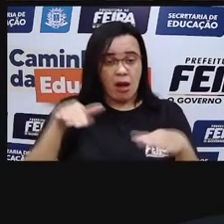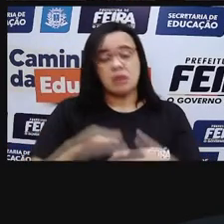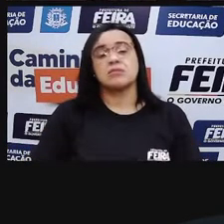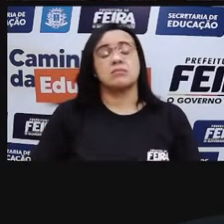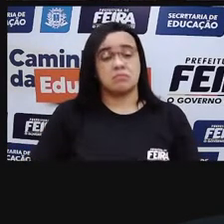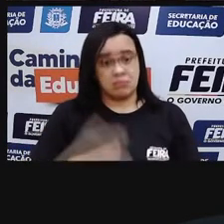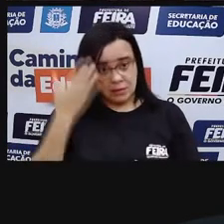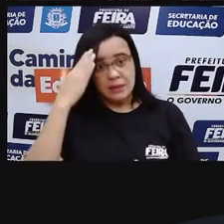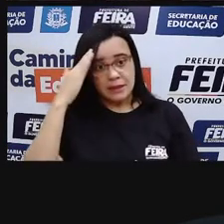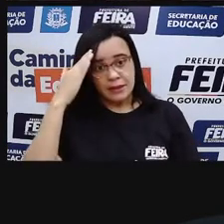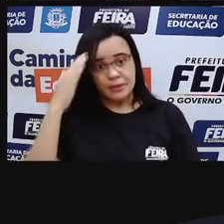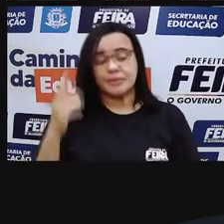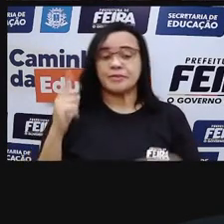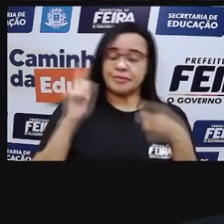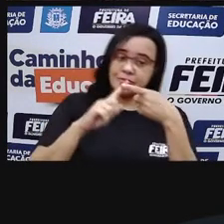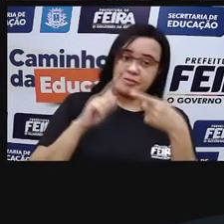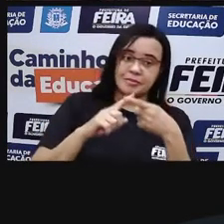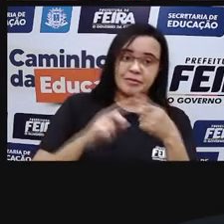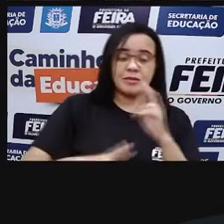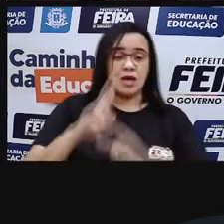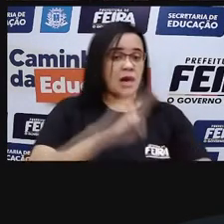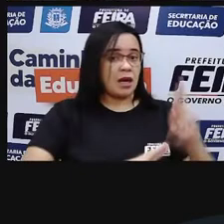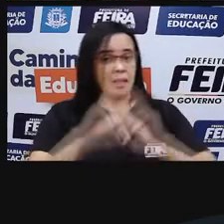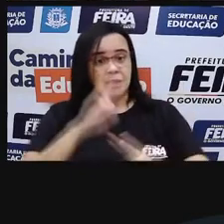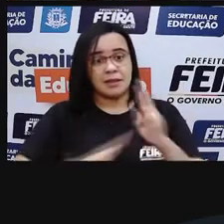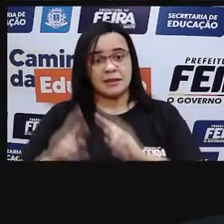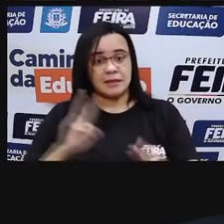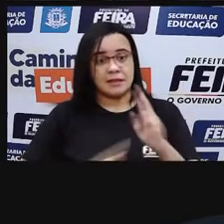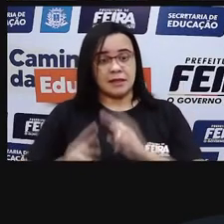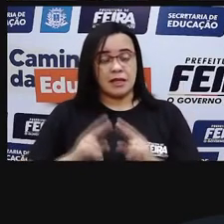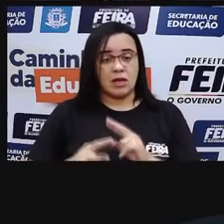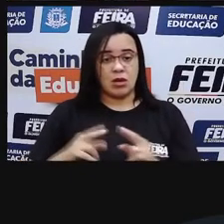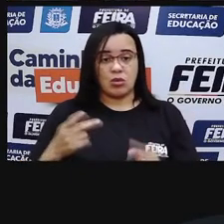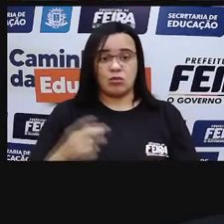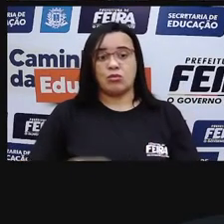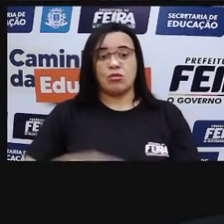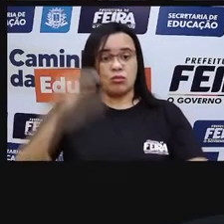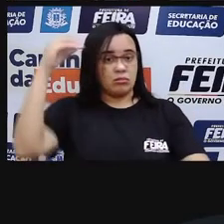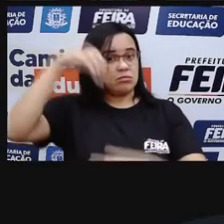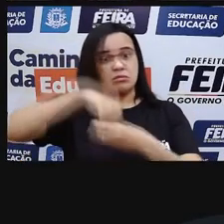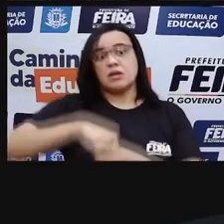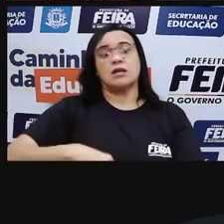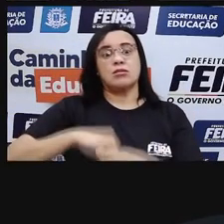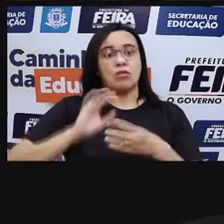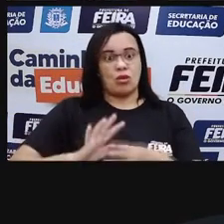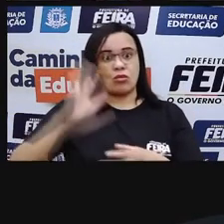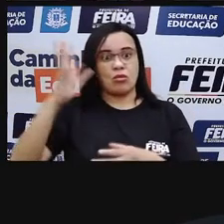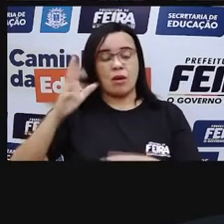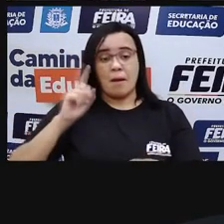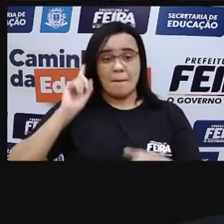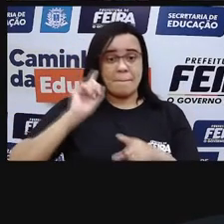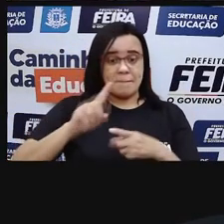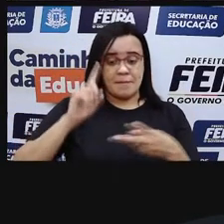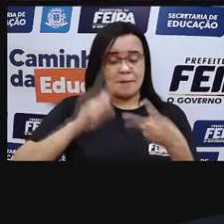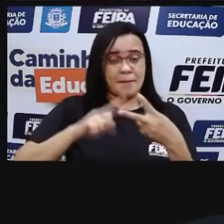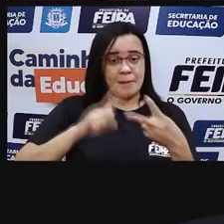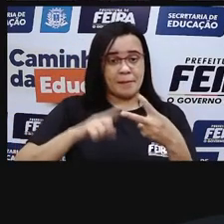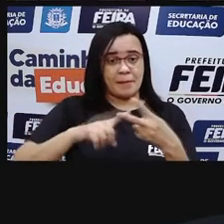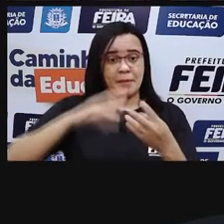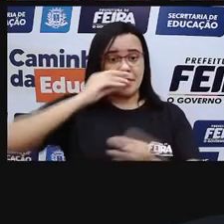a relação que está acontecendo ali entre dois seres vivos, certo? E o antibiótico é uma